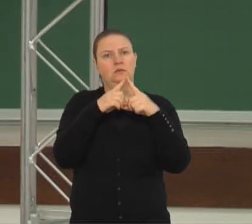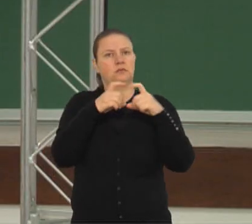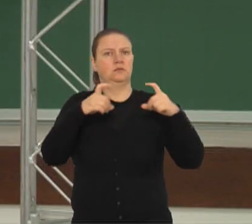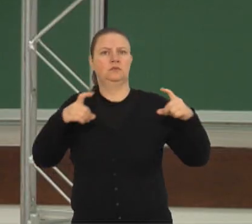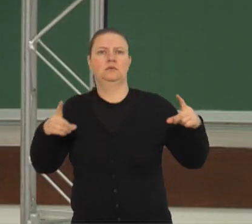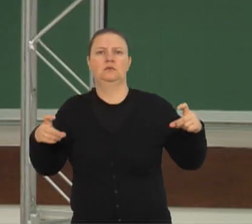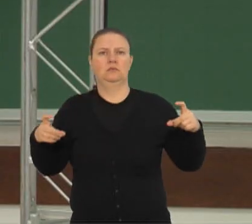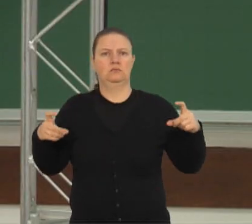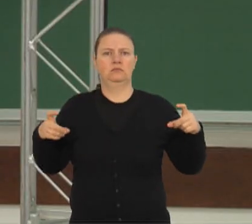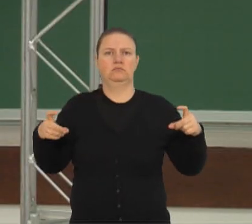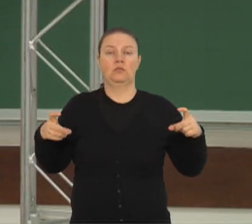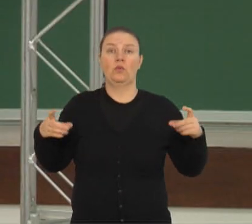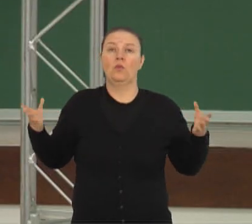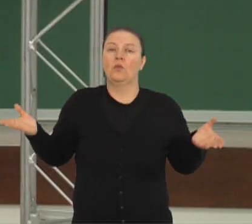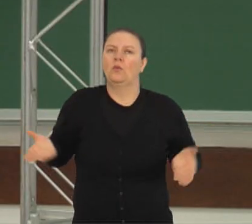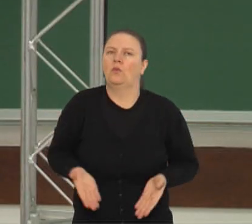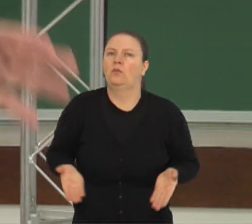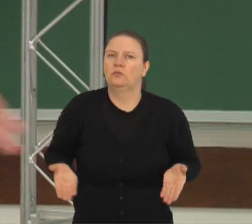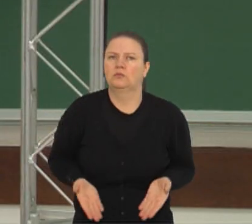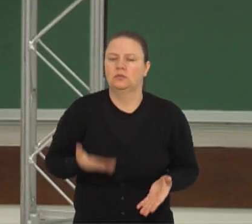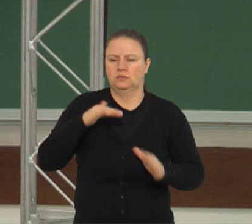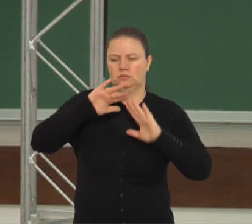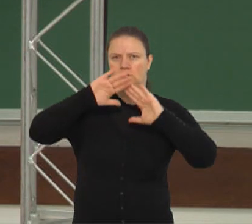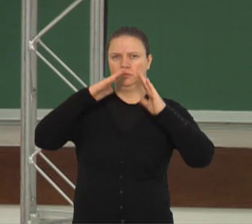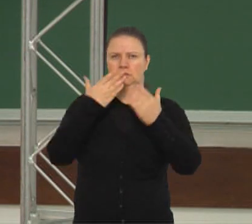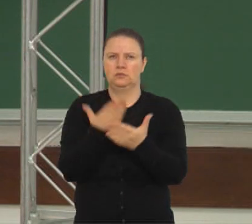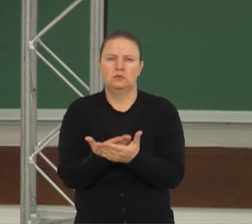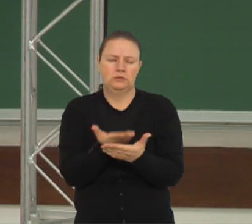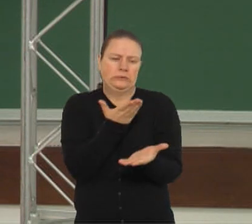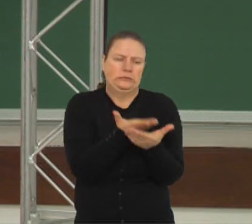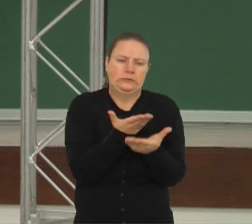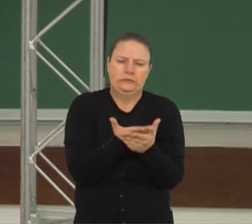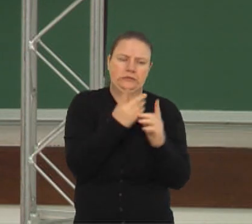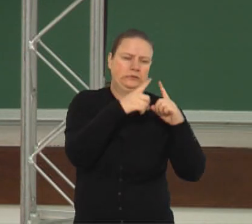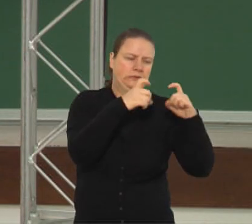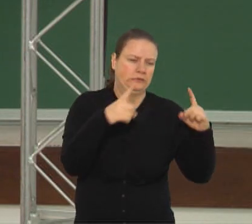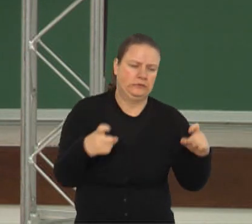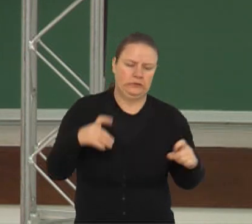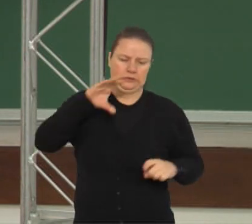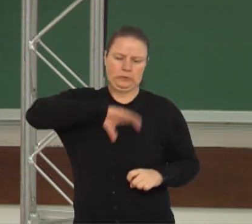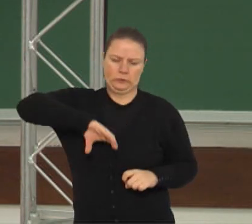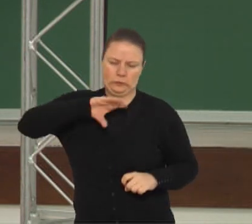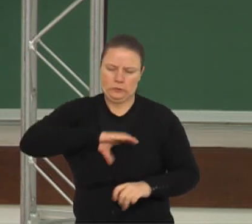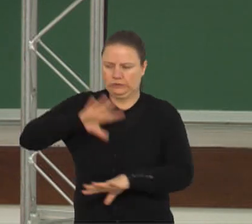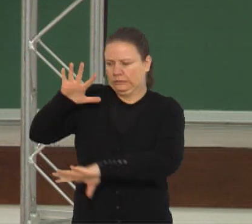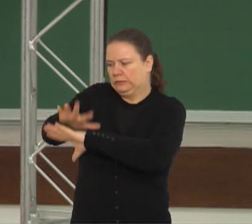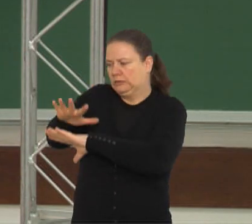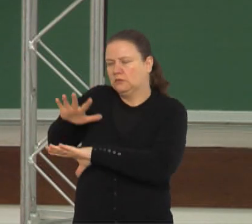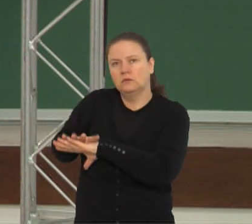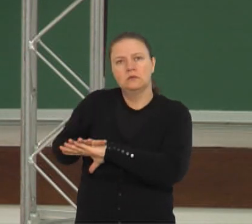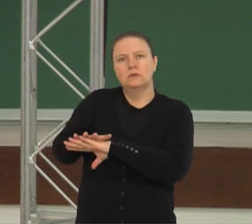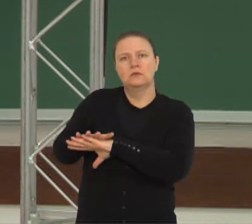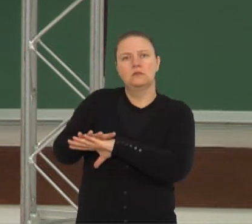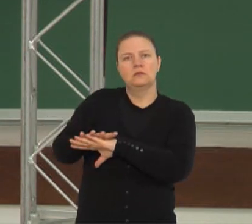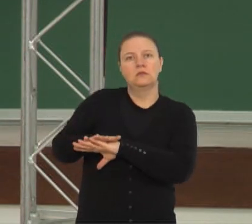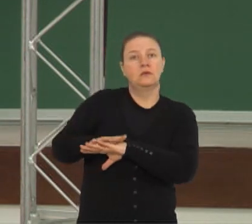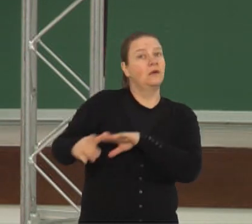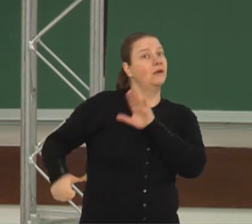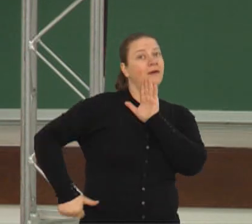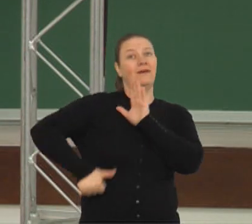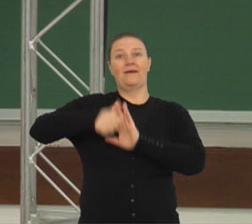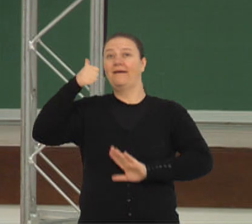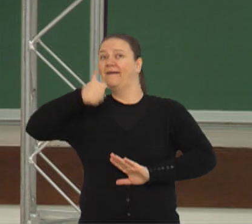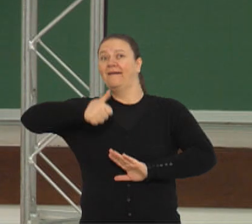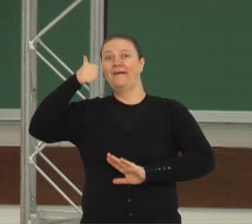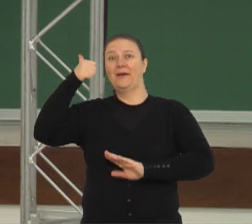na escola você estuda lá ciência, português, matemática, tudo isso, agradeça ao Aristóteles,